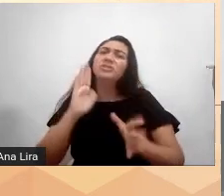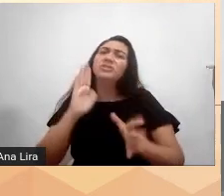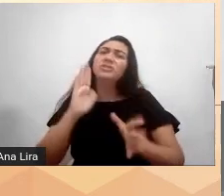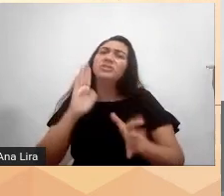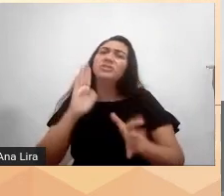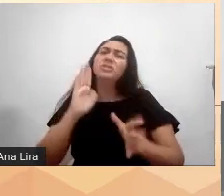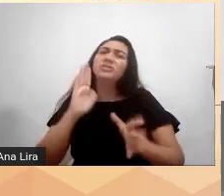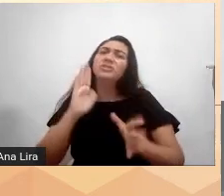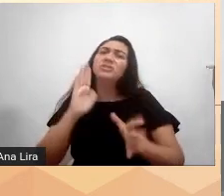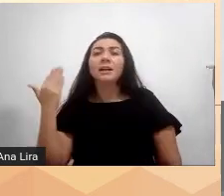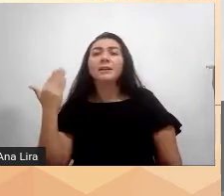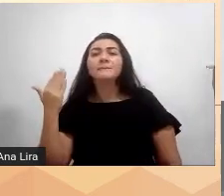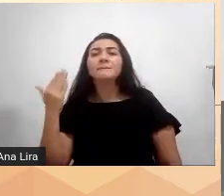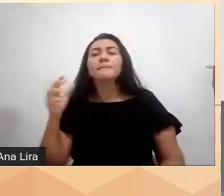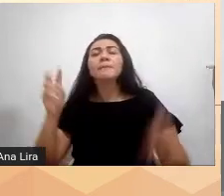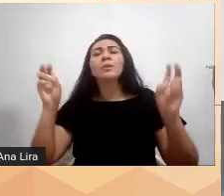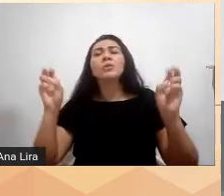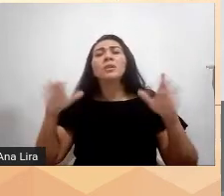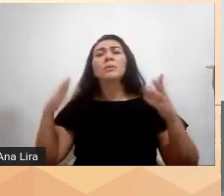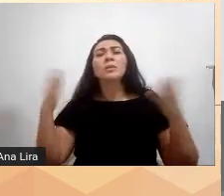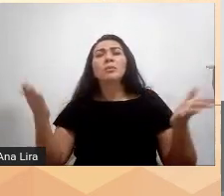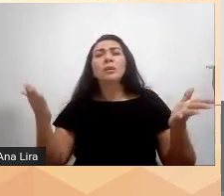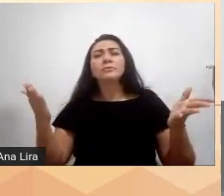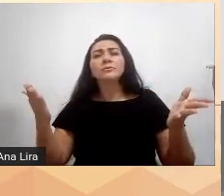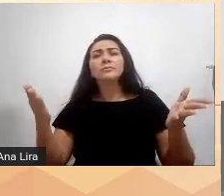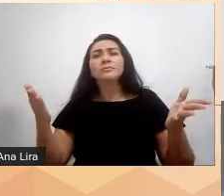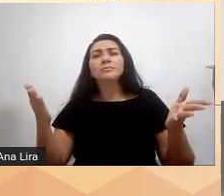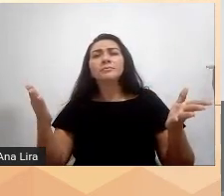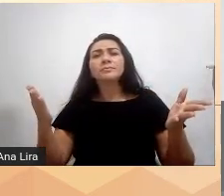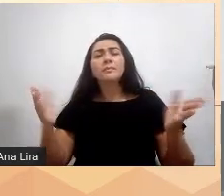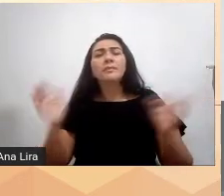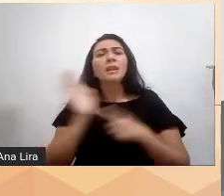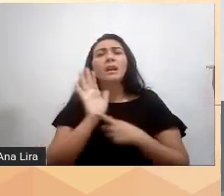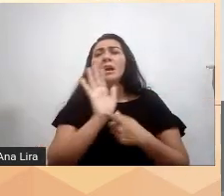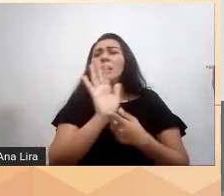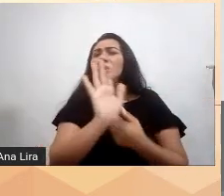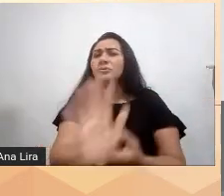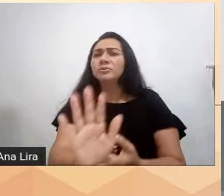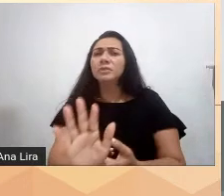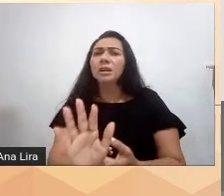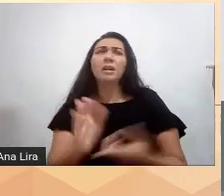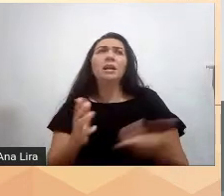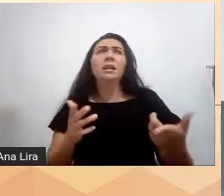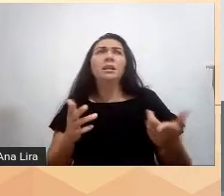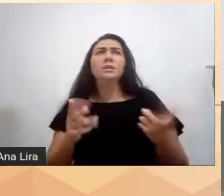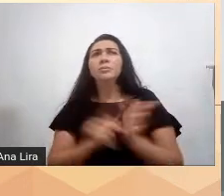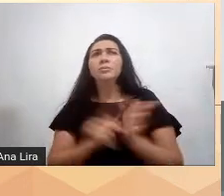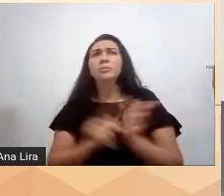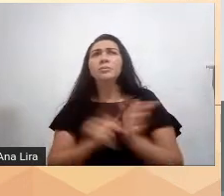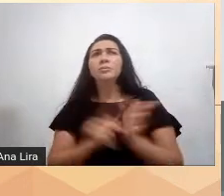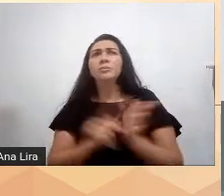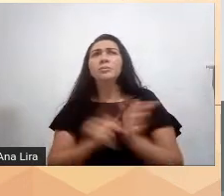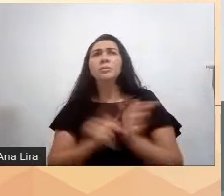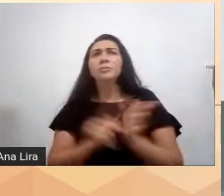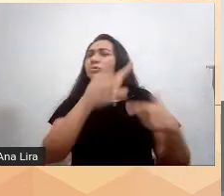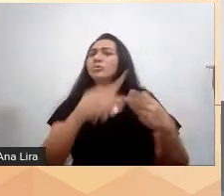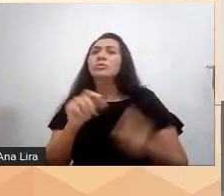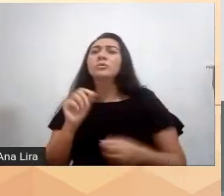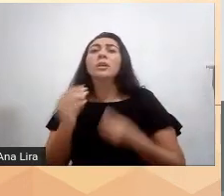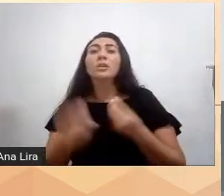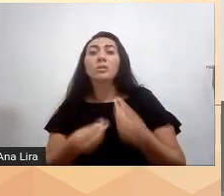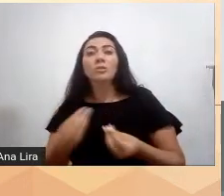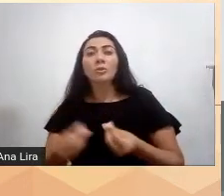Acessibilidade e Produção Cultural, né? E foi muito interessante porque todos os palestrantes, eles possuíam algum tipo